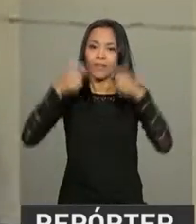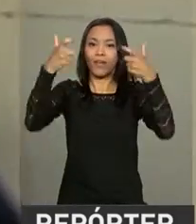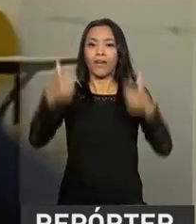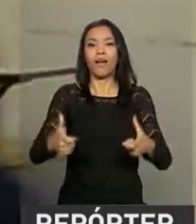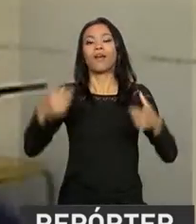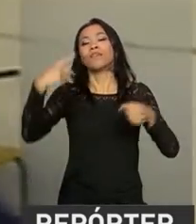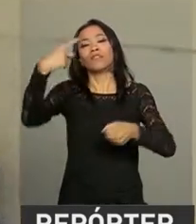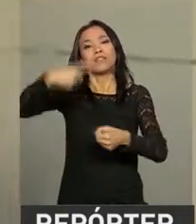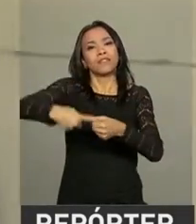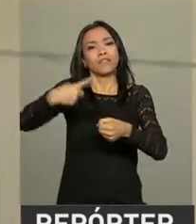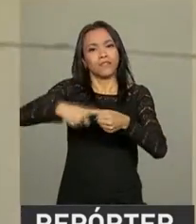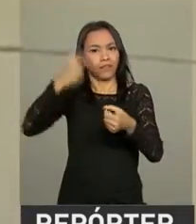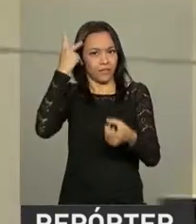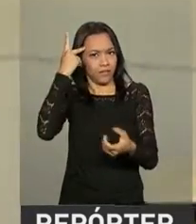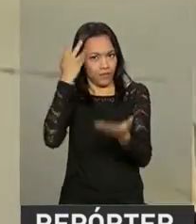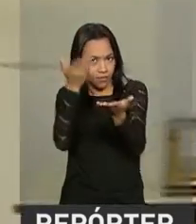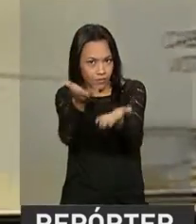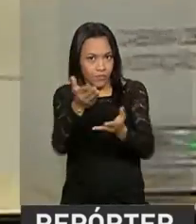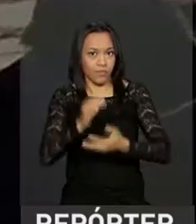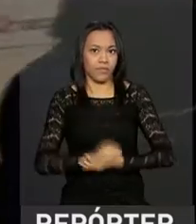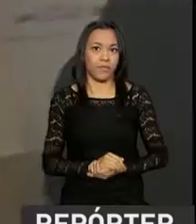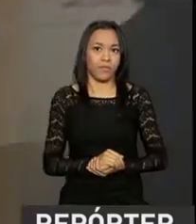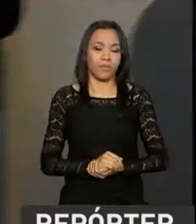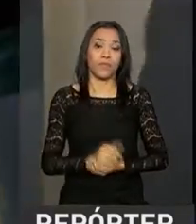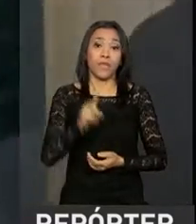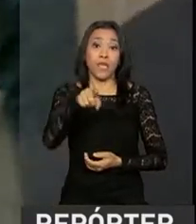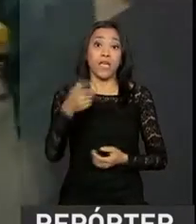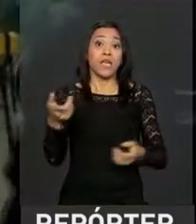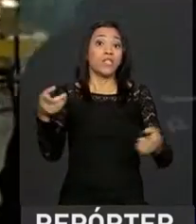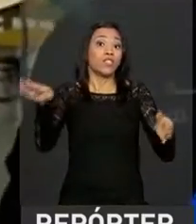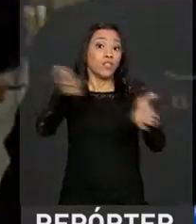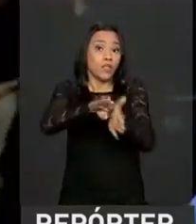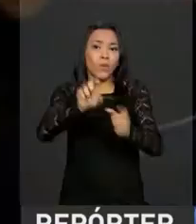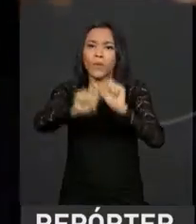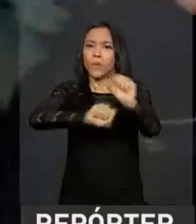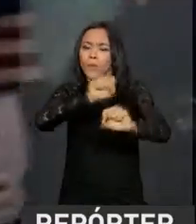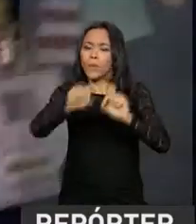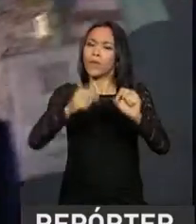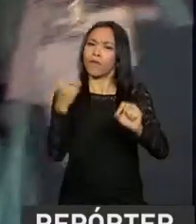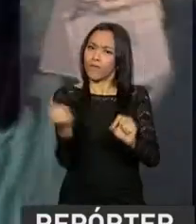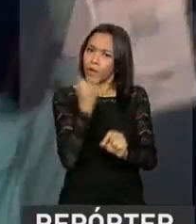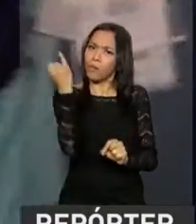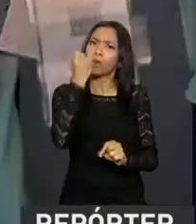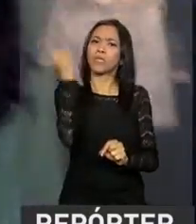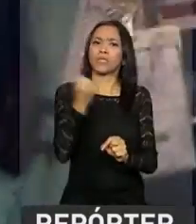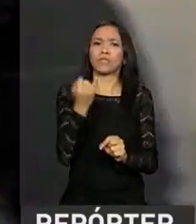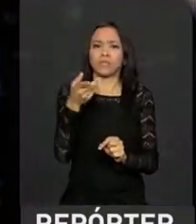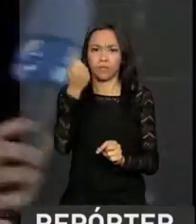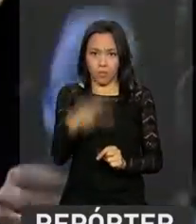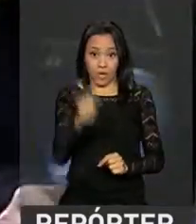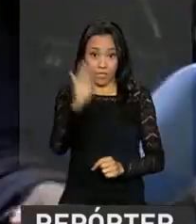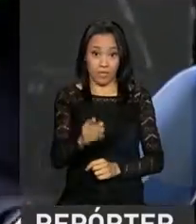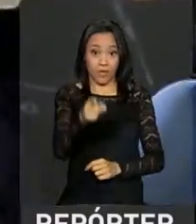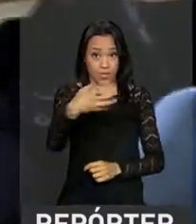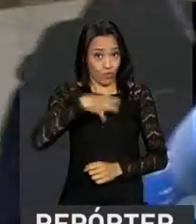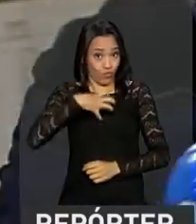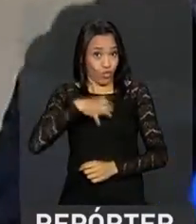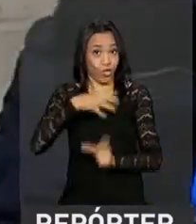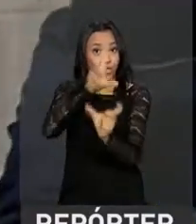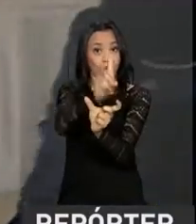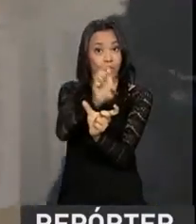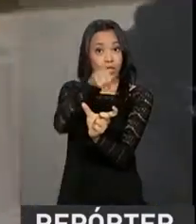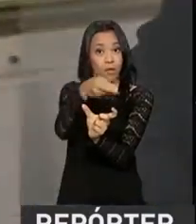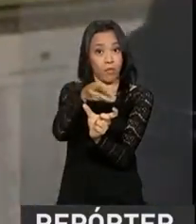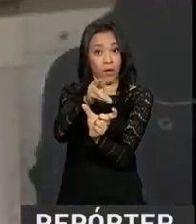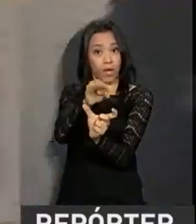PUC de Perdizes, zona oeste de São Paulo. Michel Temer falou sobre a importância das eleições para o Brasil. Mais um gesto democrático do